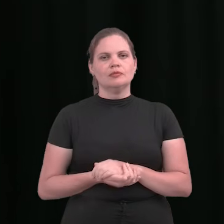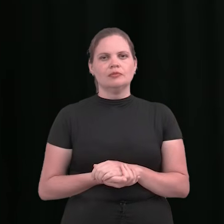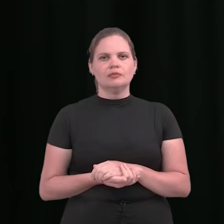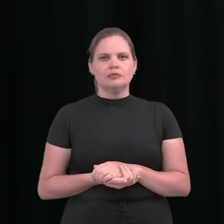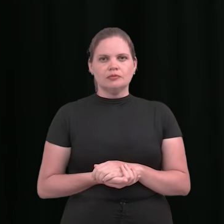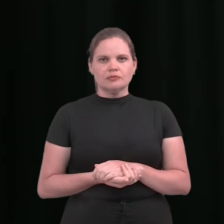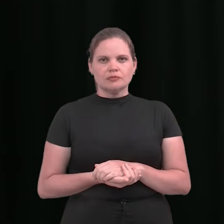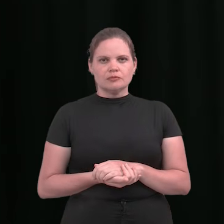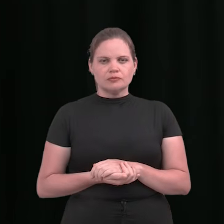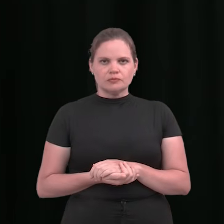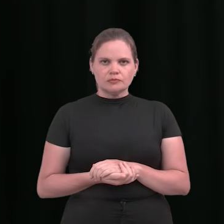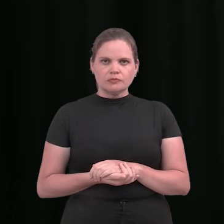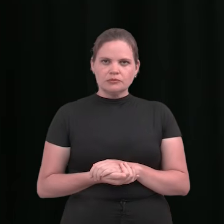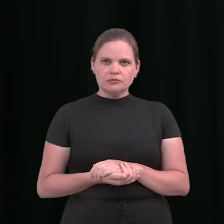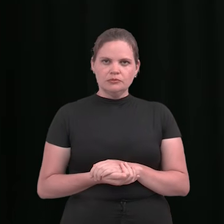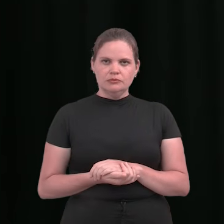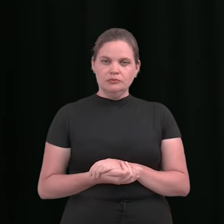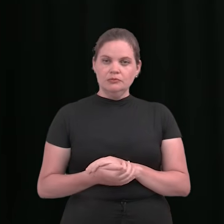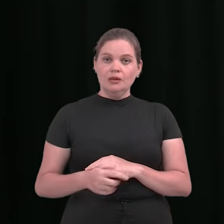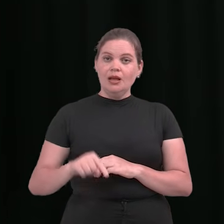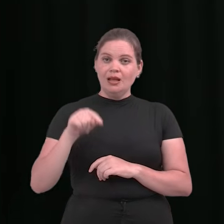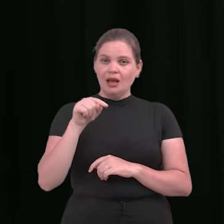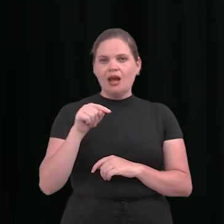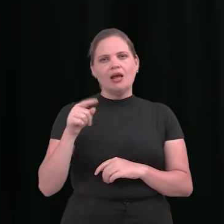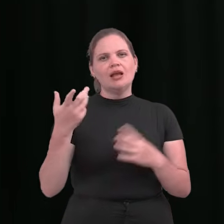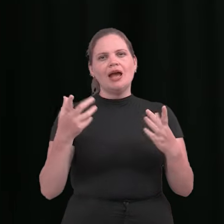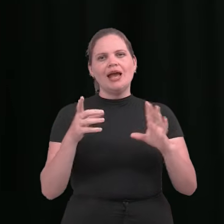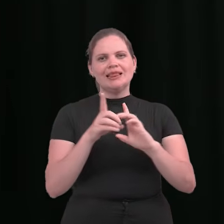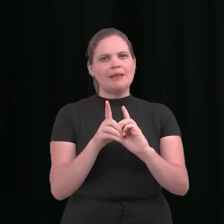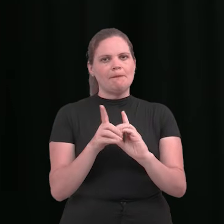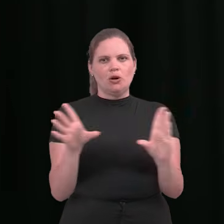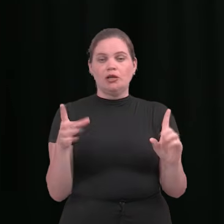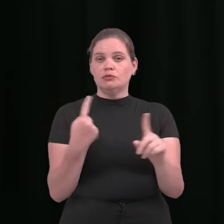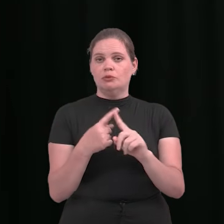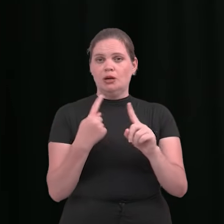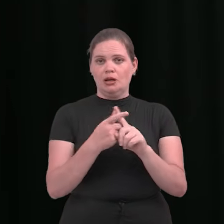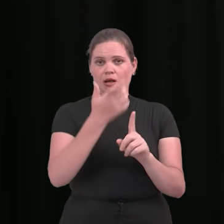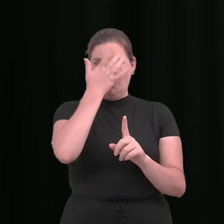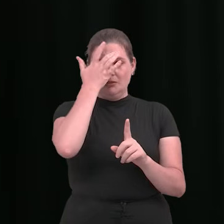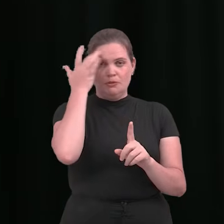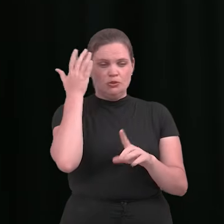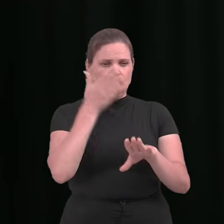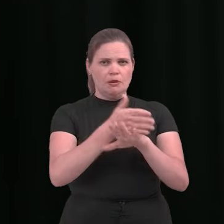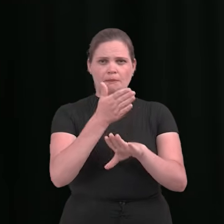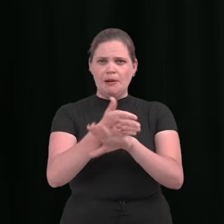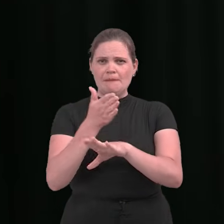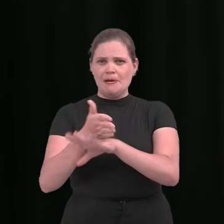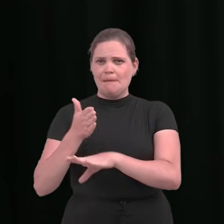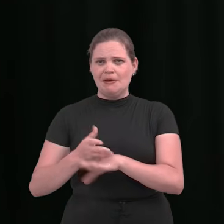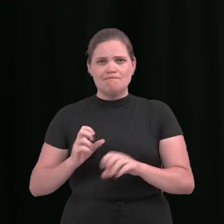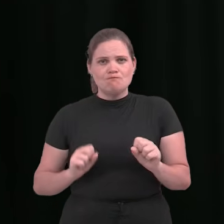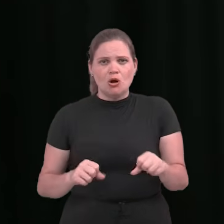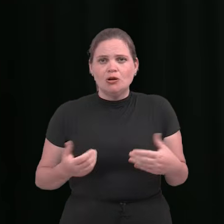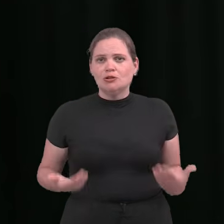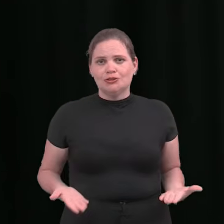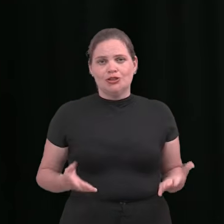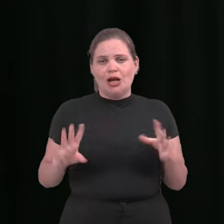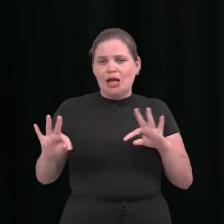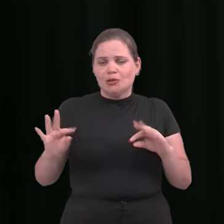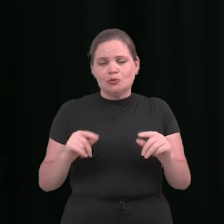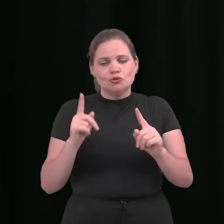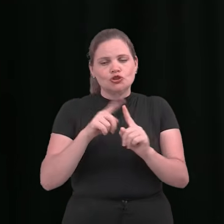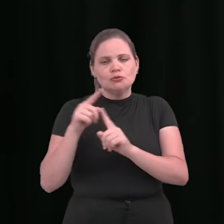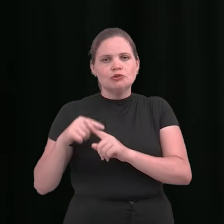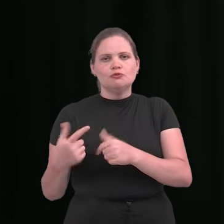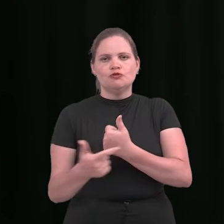extremamente democrático de acesso da população, de uma maneira geral, aos cargos públicos. Uhum. E nós